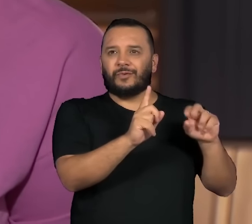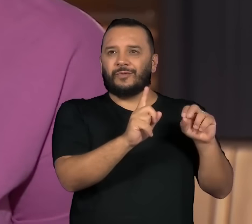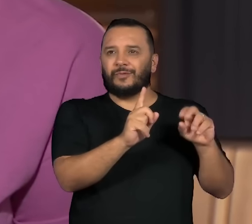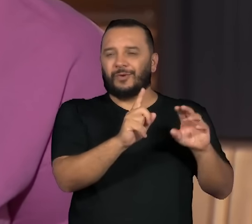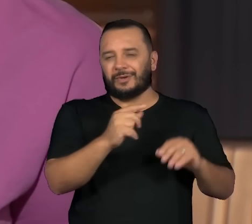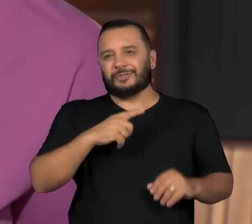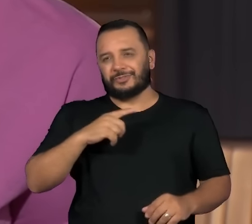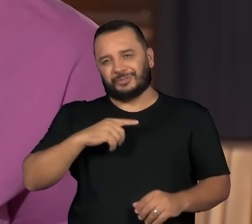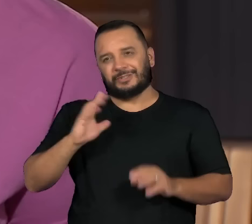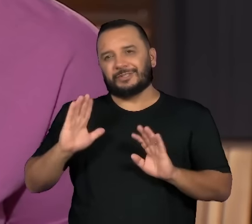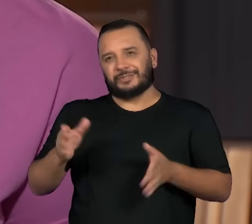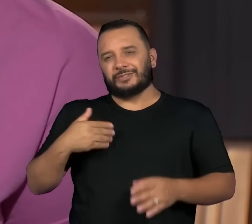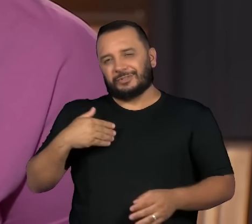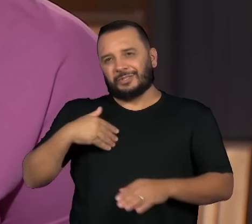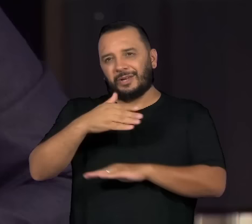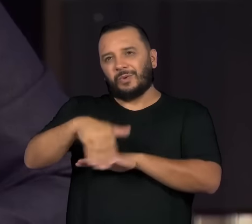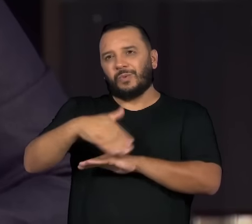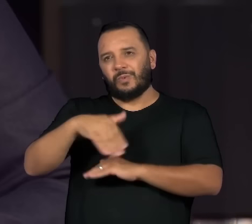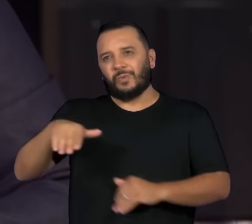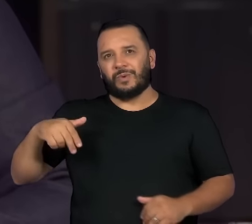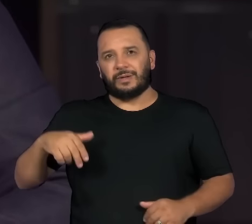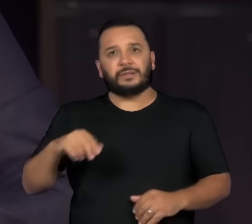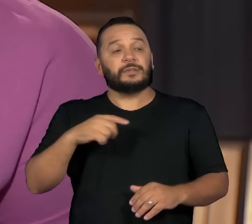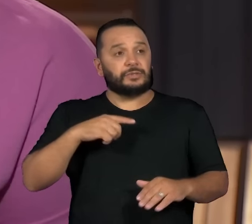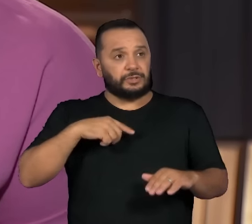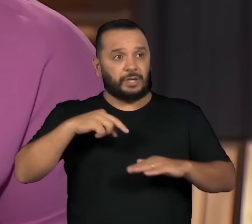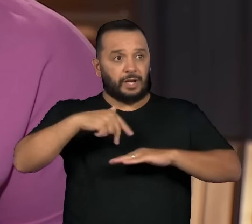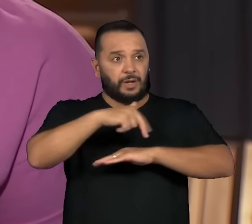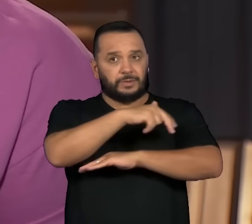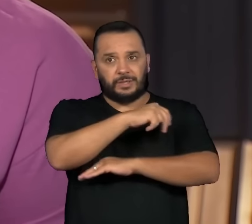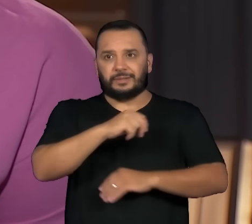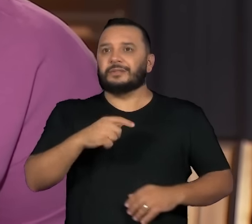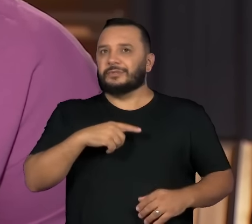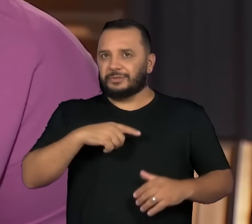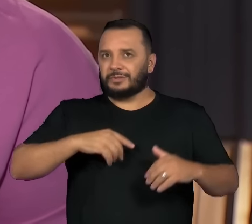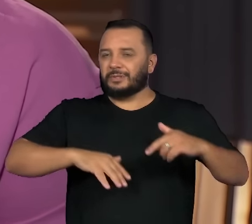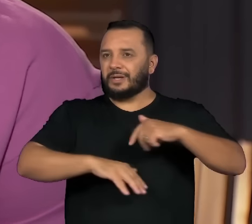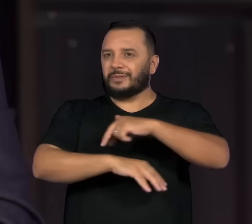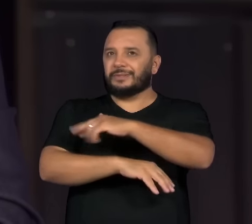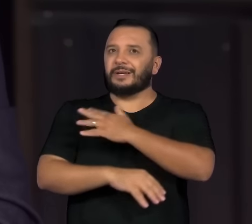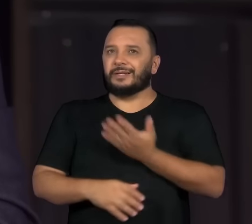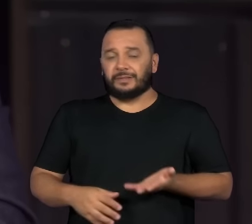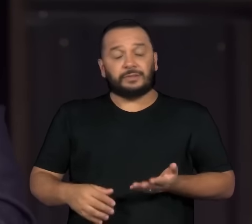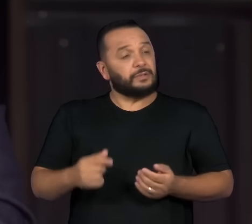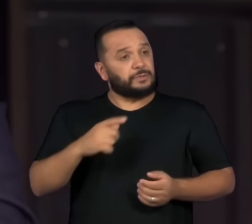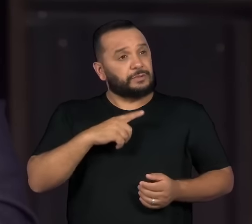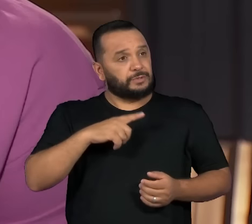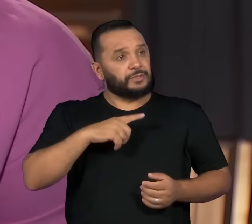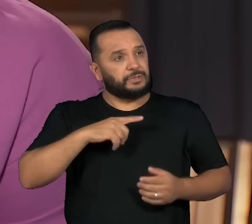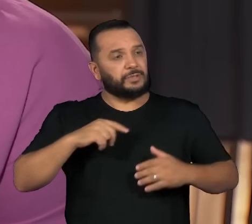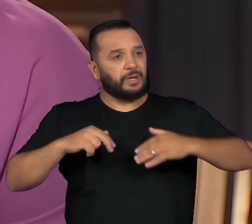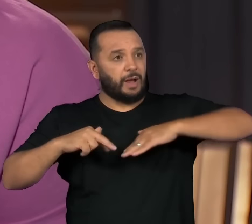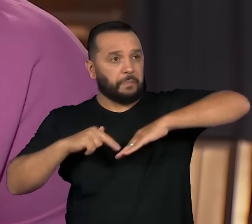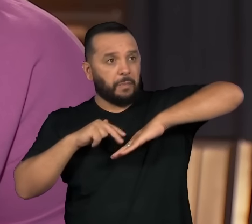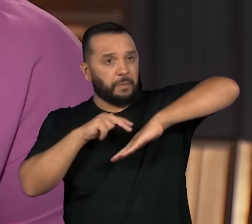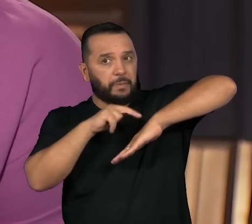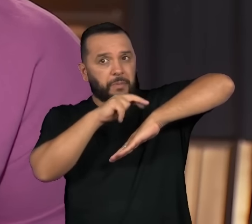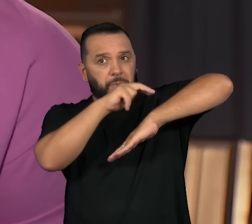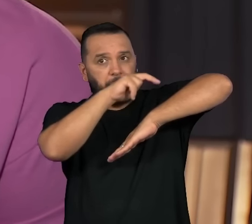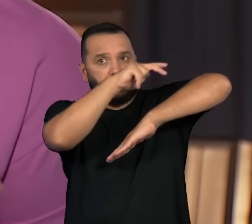a ladeira. Acho que é... Calçada? Calçada. Tudo calçado. E ladeirinha mesmo? Ladeira.